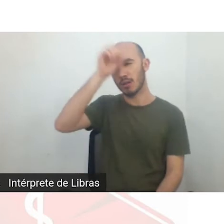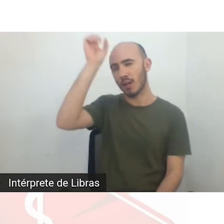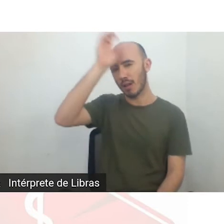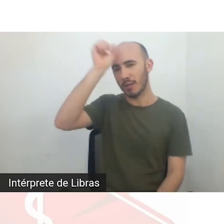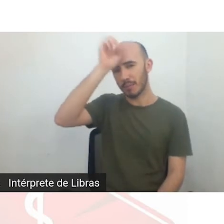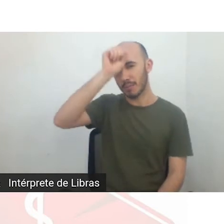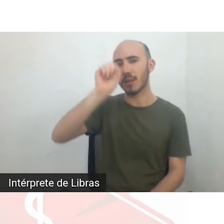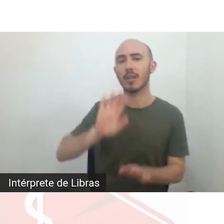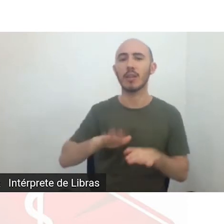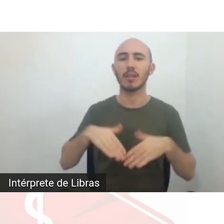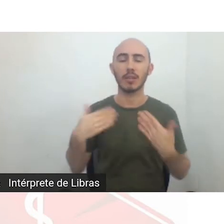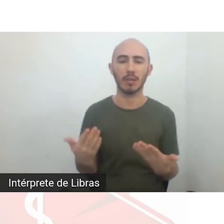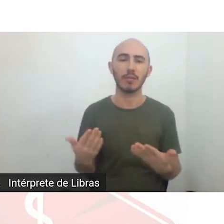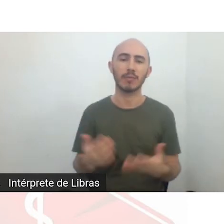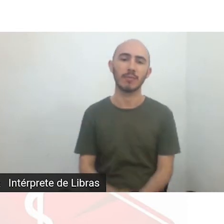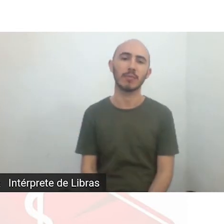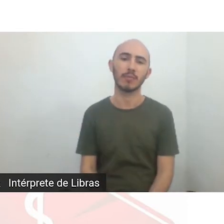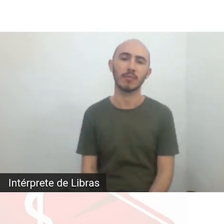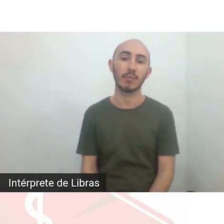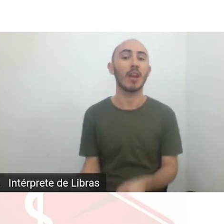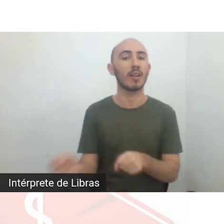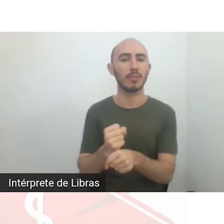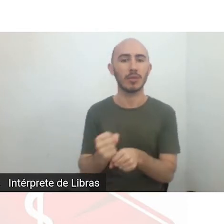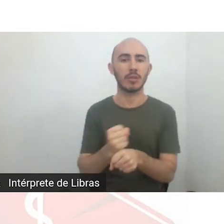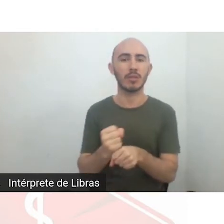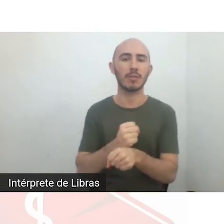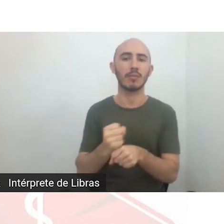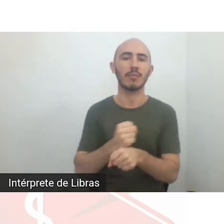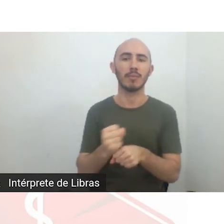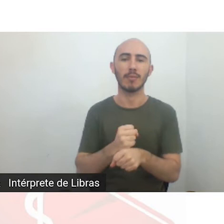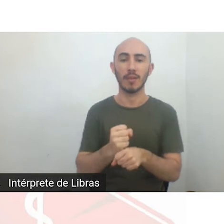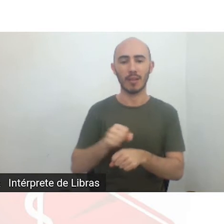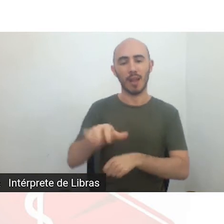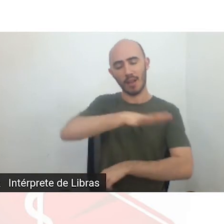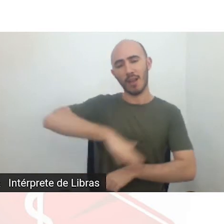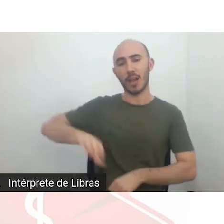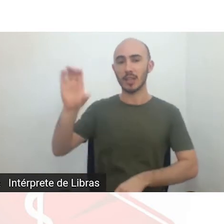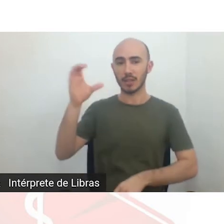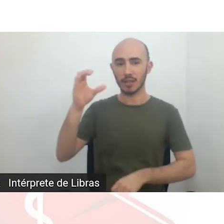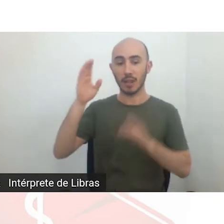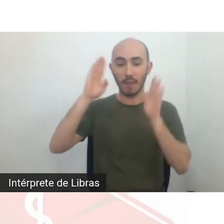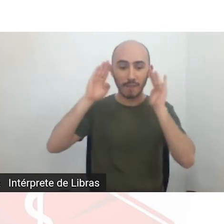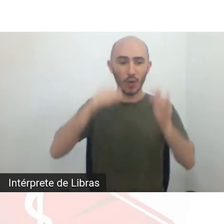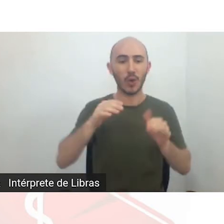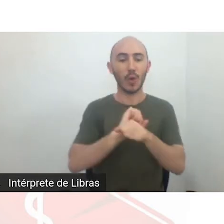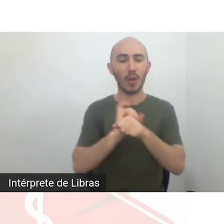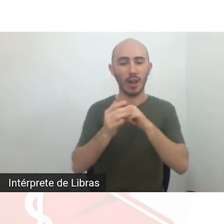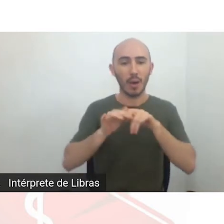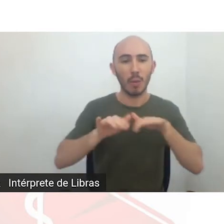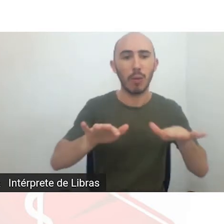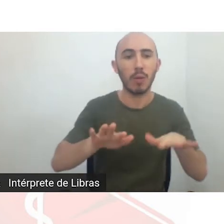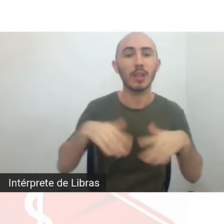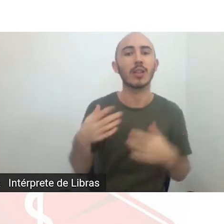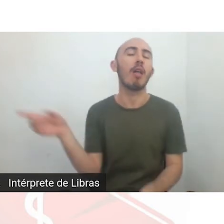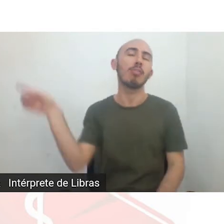os dias. Esse ano, a comunidade científica toda se voltou para a pandemia e todo dia sai